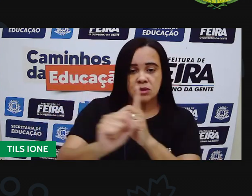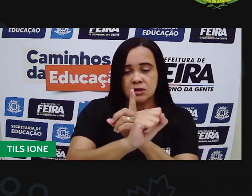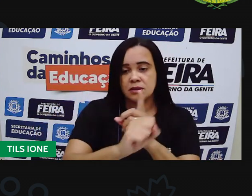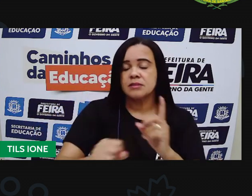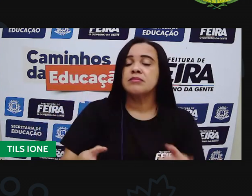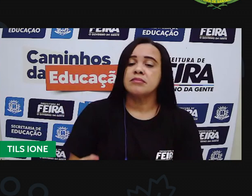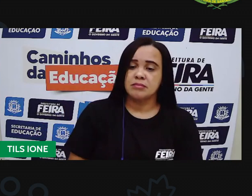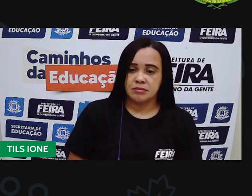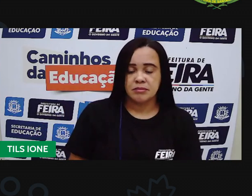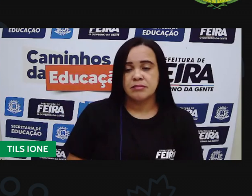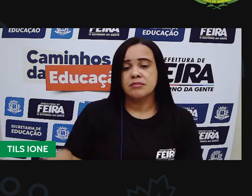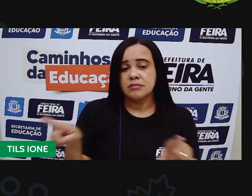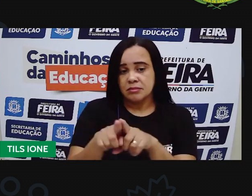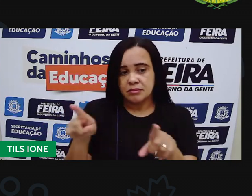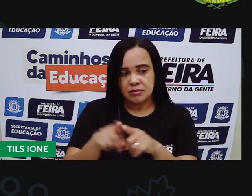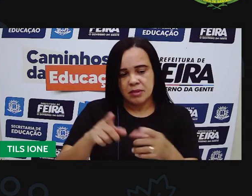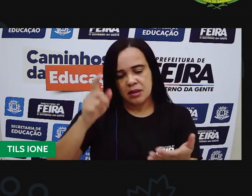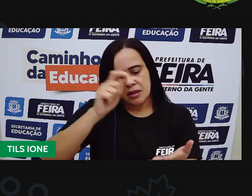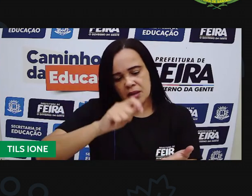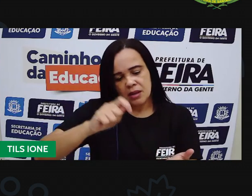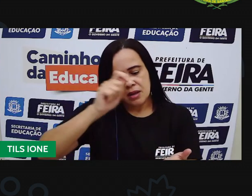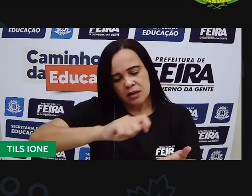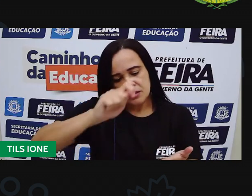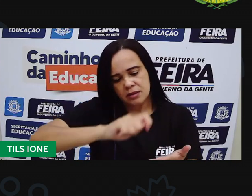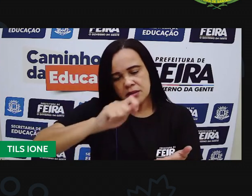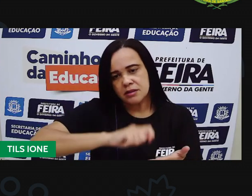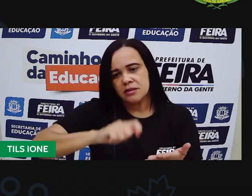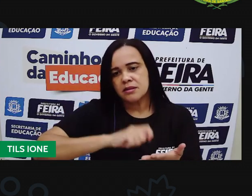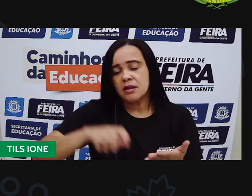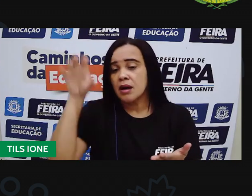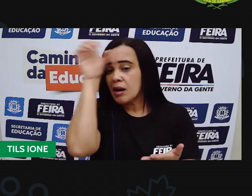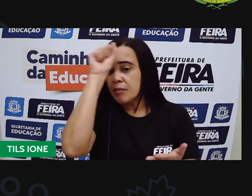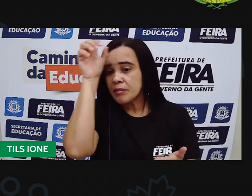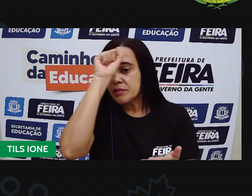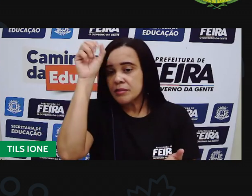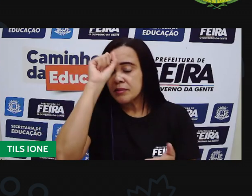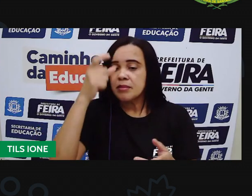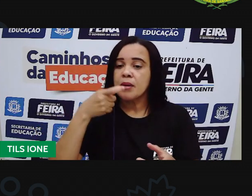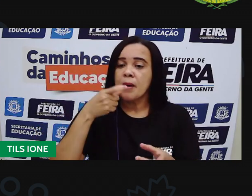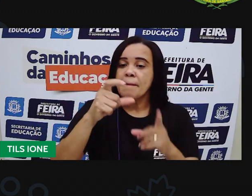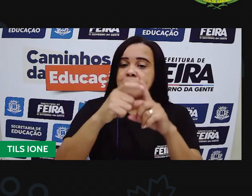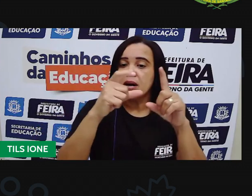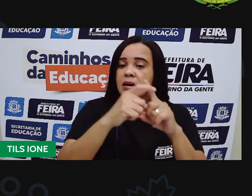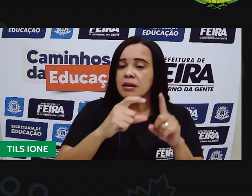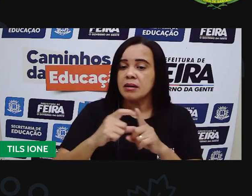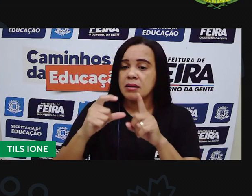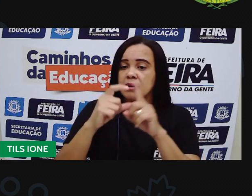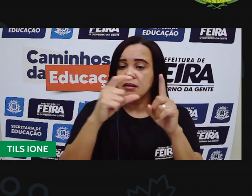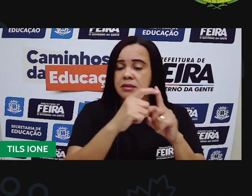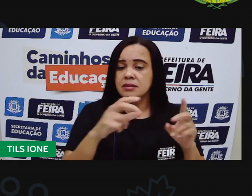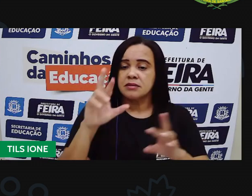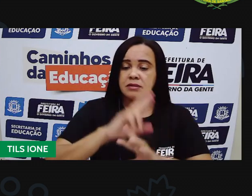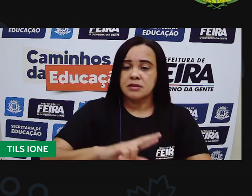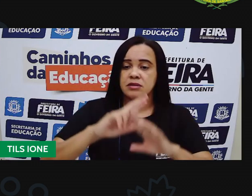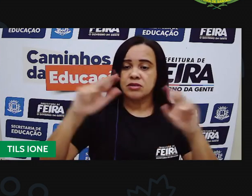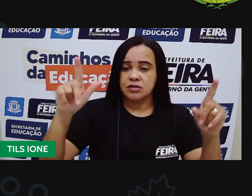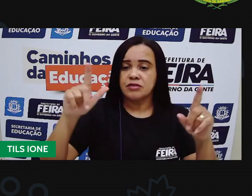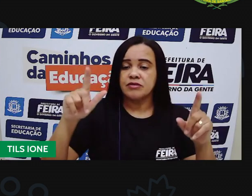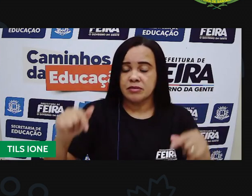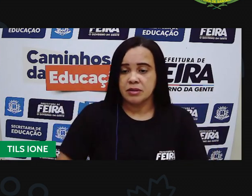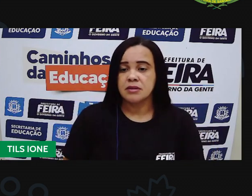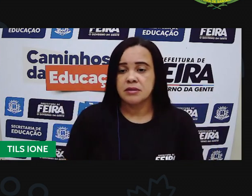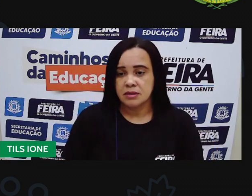aprendeu a escrever algumas palavras, né, ali a palavra diferente, e ver ali a escrita de uma